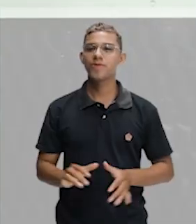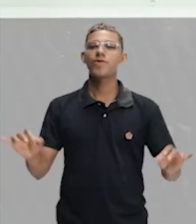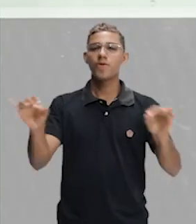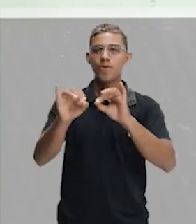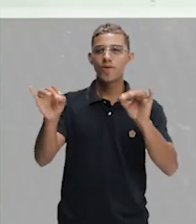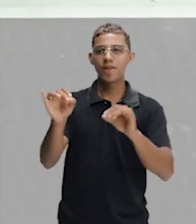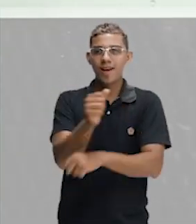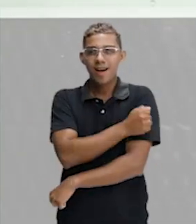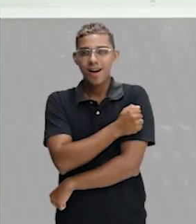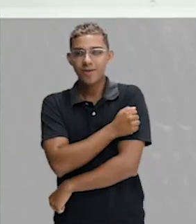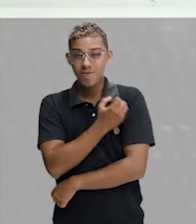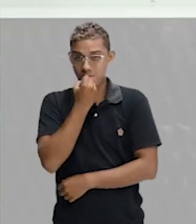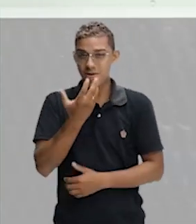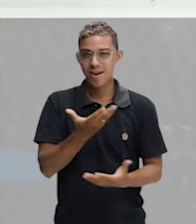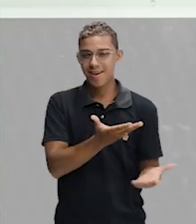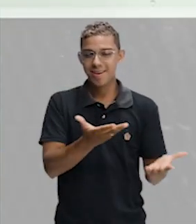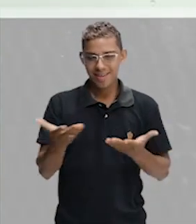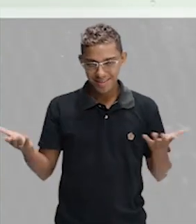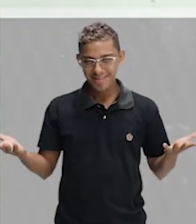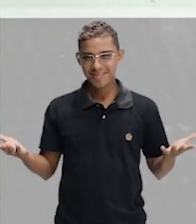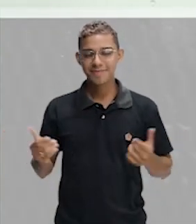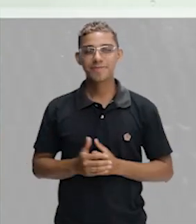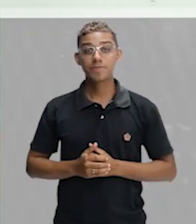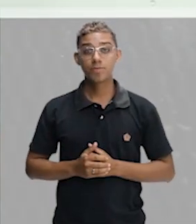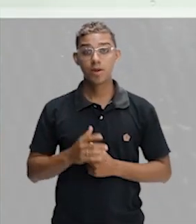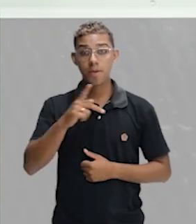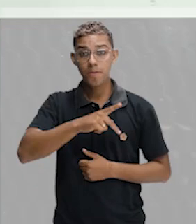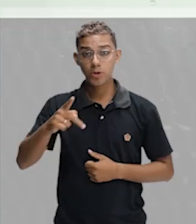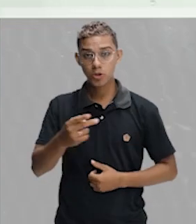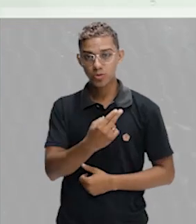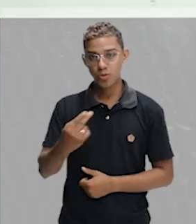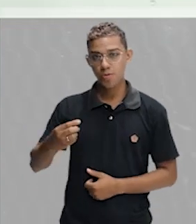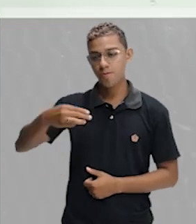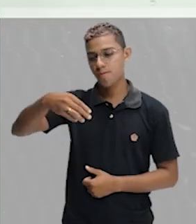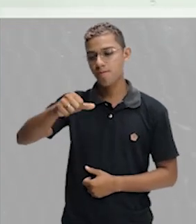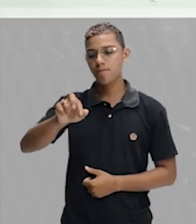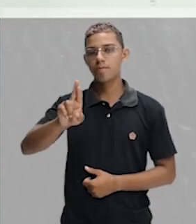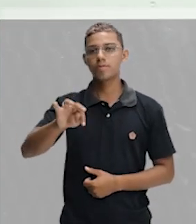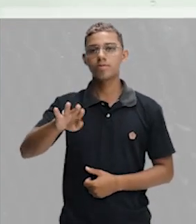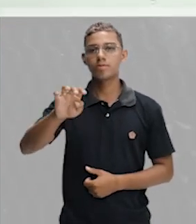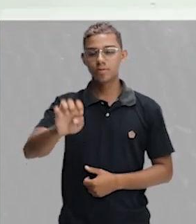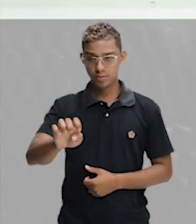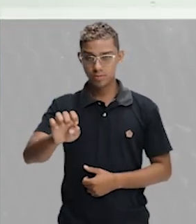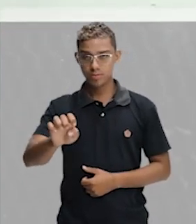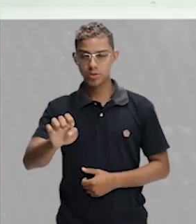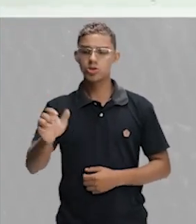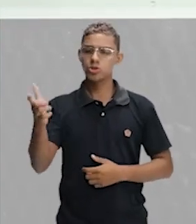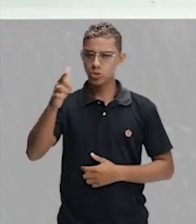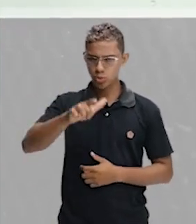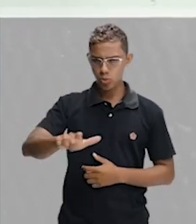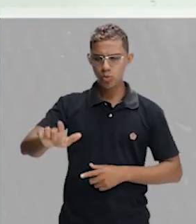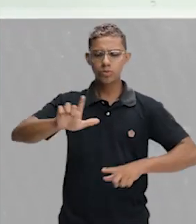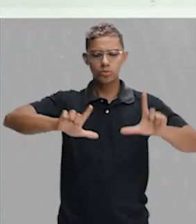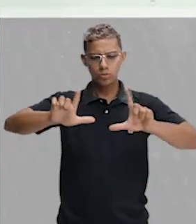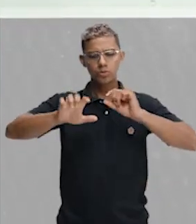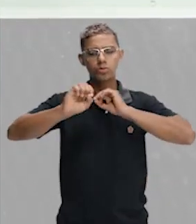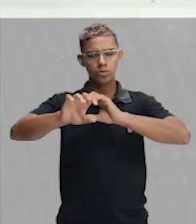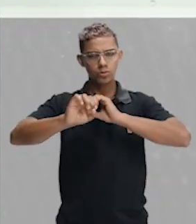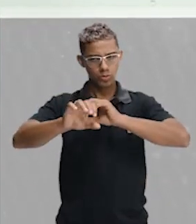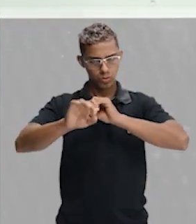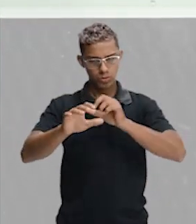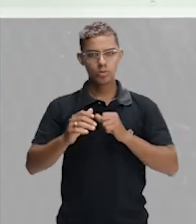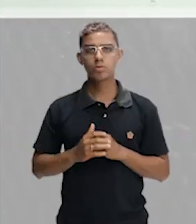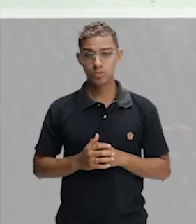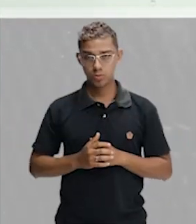Olá pessoal aqui eu sou maronibackman mais uma vez aqui na TV educação no programa hashtag fica em casa aprendendo aula da terceira série